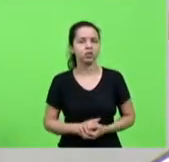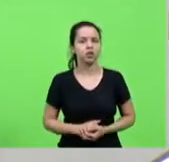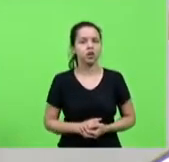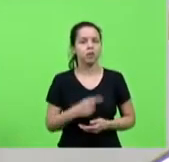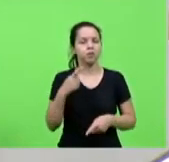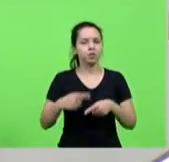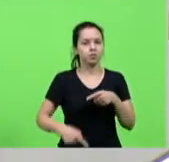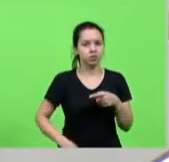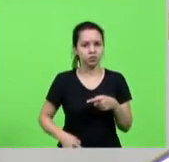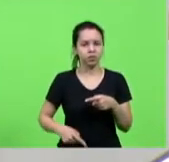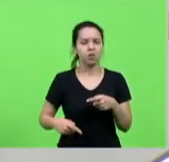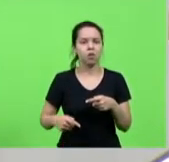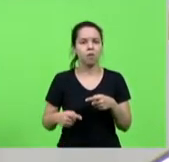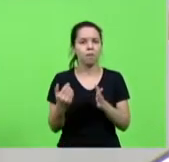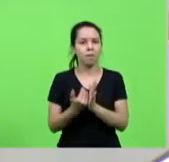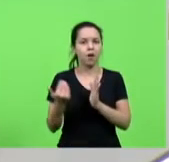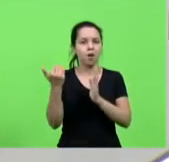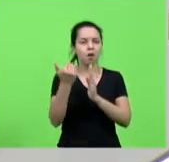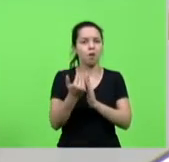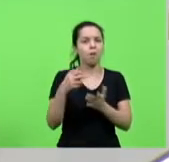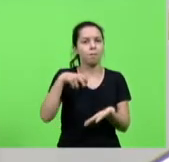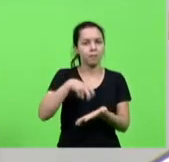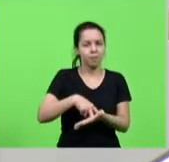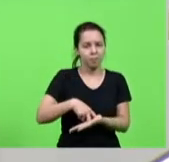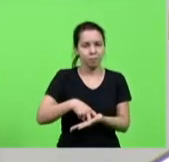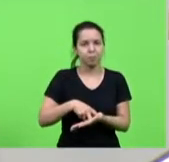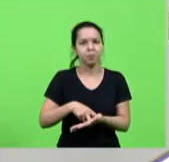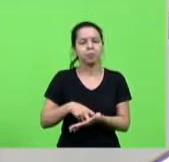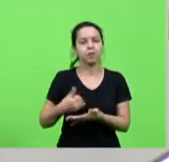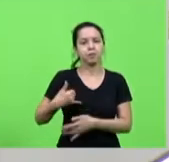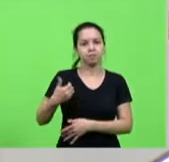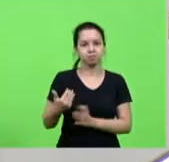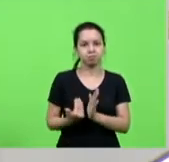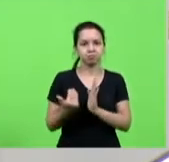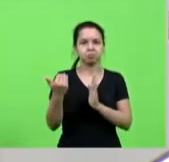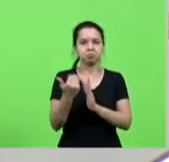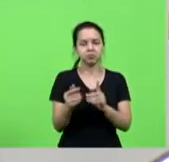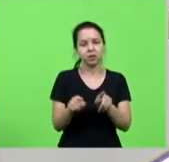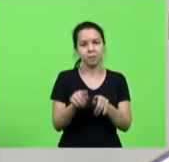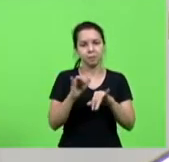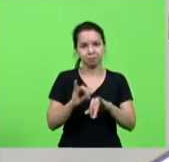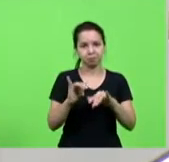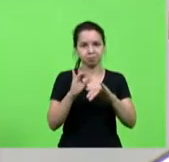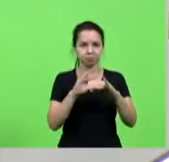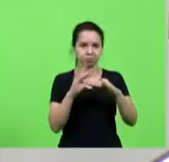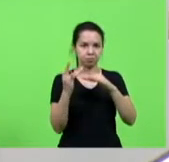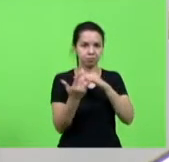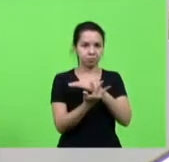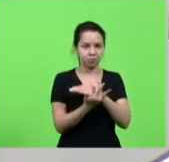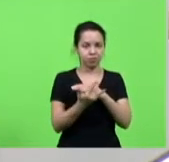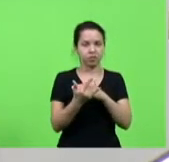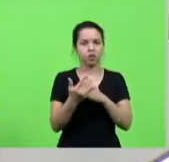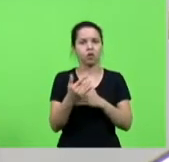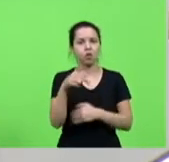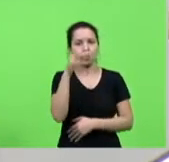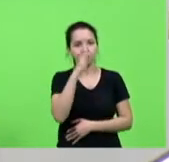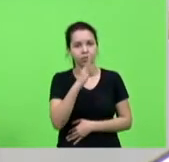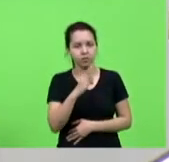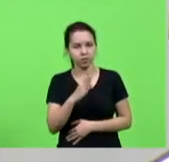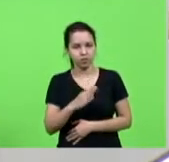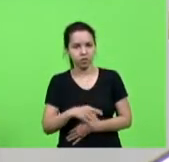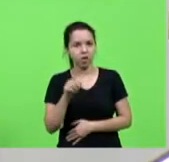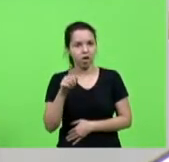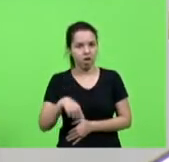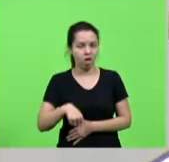estou traçando um perfil aqui para os senhores entenderem. Ele publica nas suas redes sociais que o Brasil está vivendo um regime fascista por causa do presidente